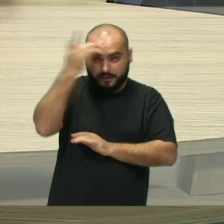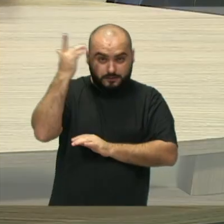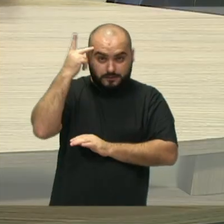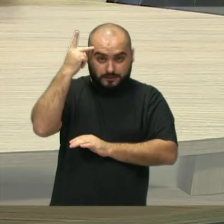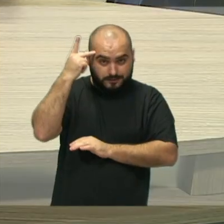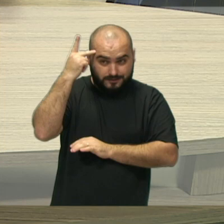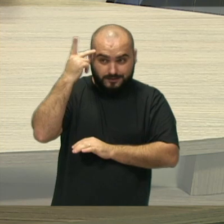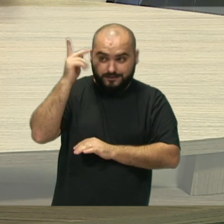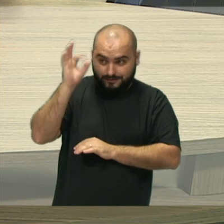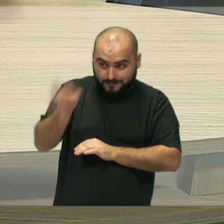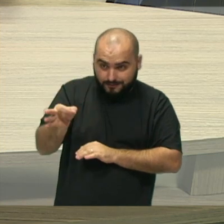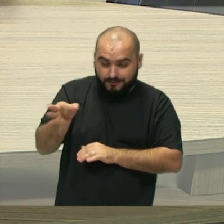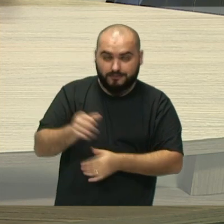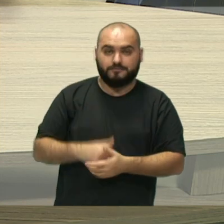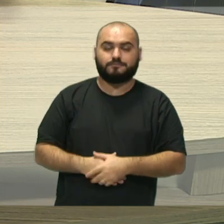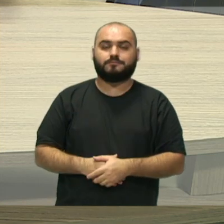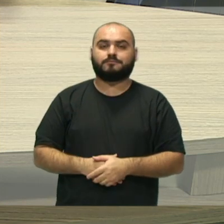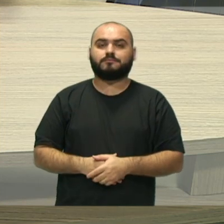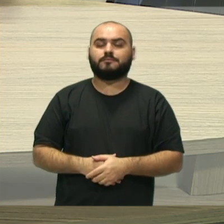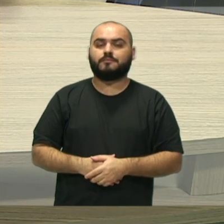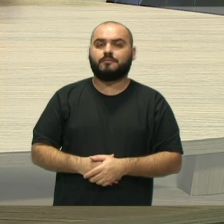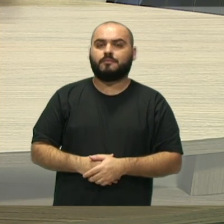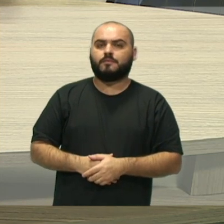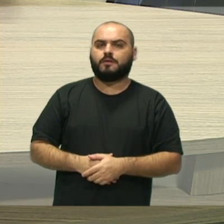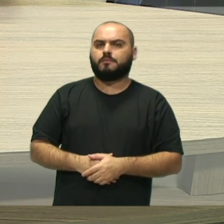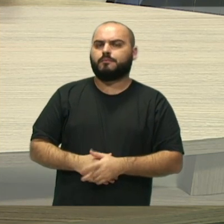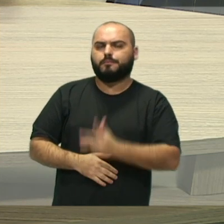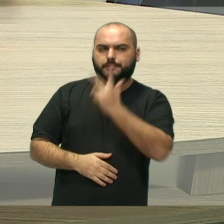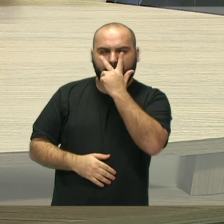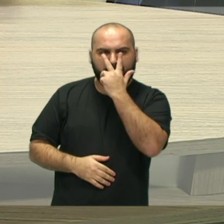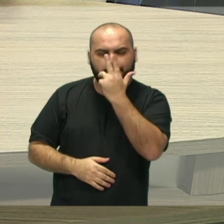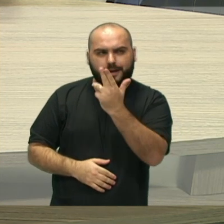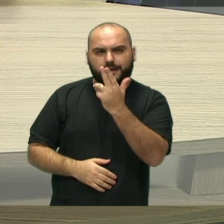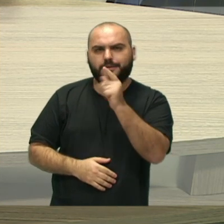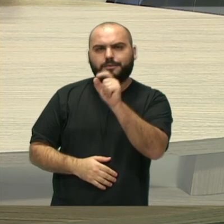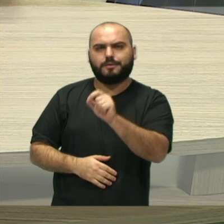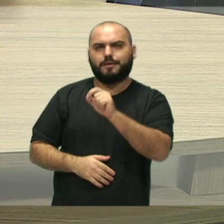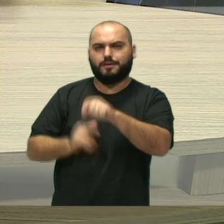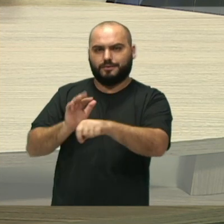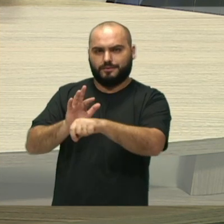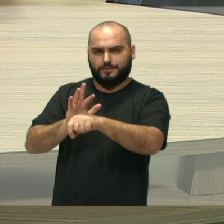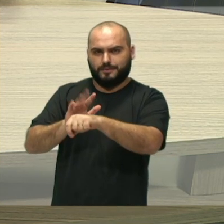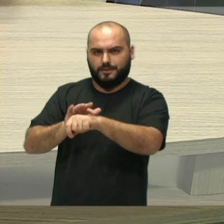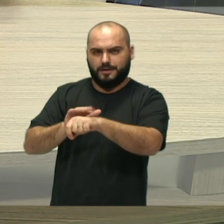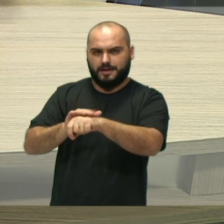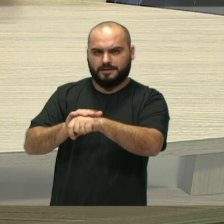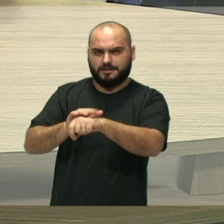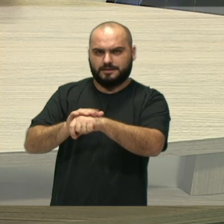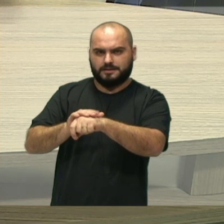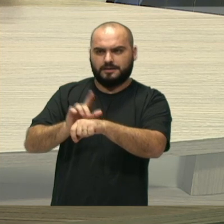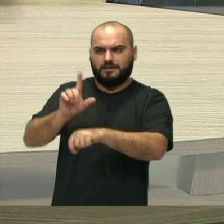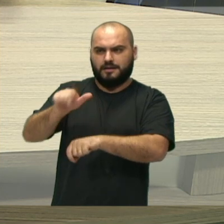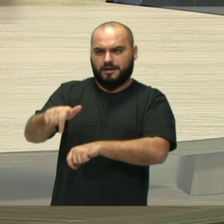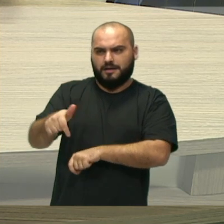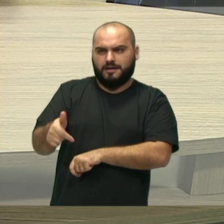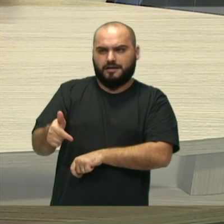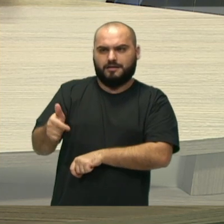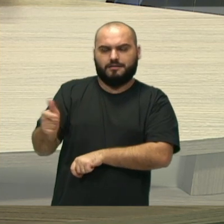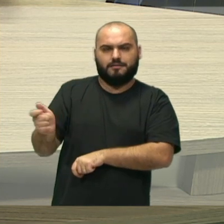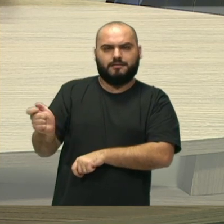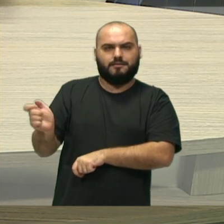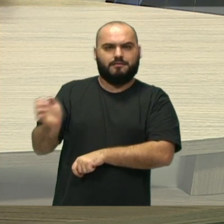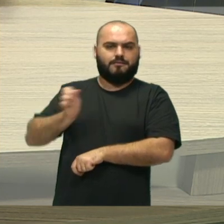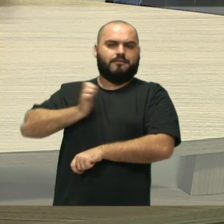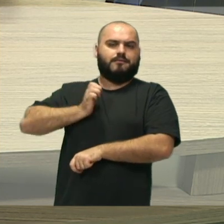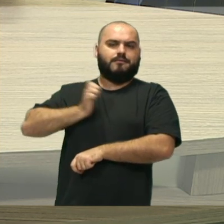mentais. Exato. Fica parecendo que doença mental é coisa de rico, é coisa para rico, o pobre